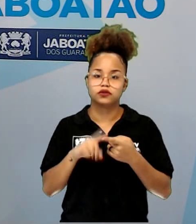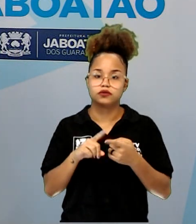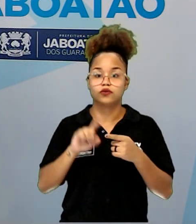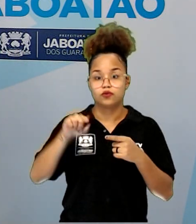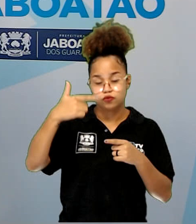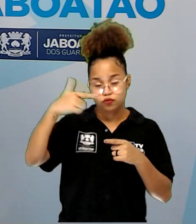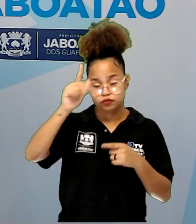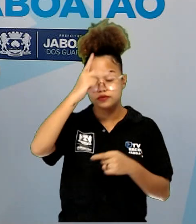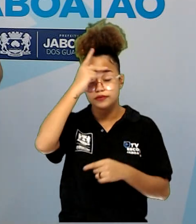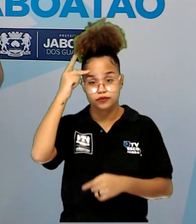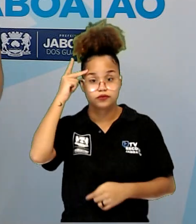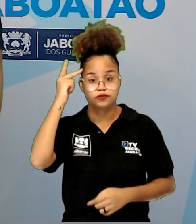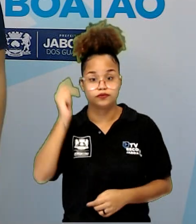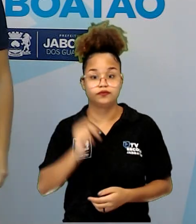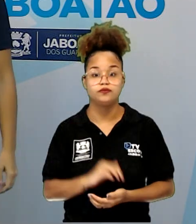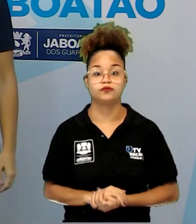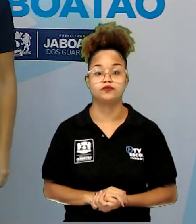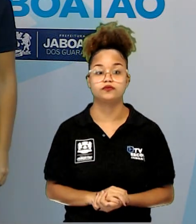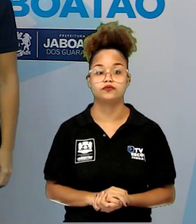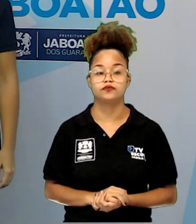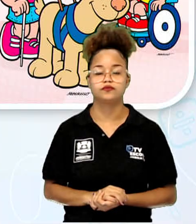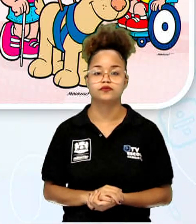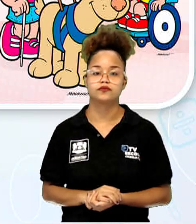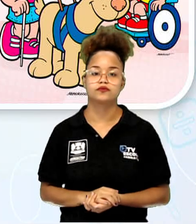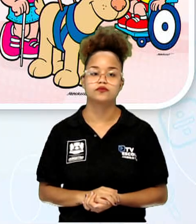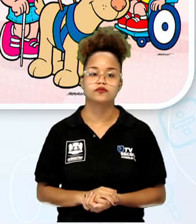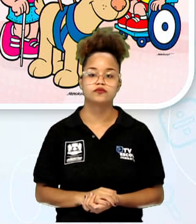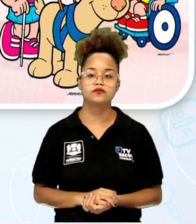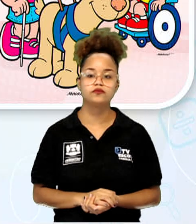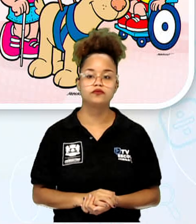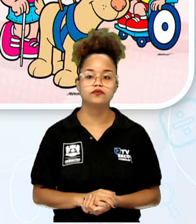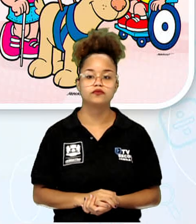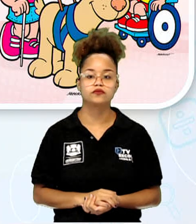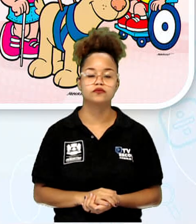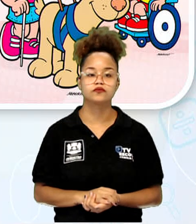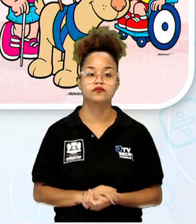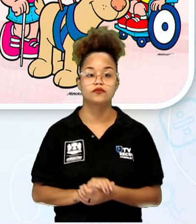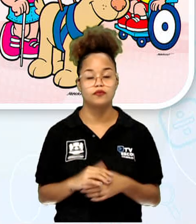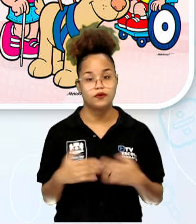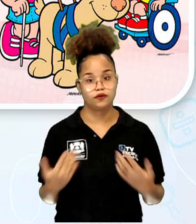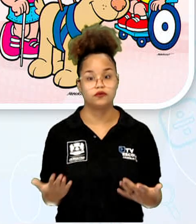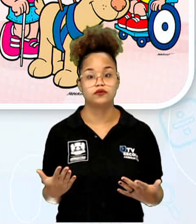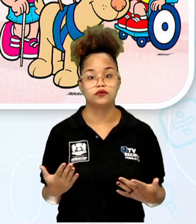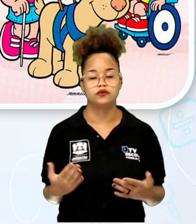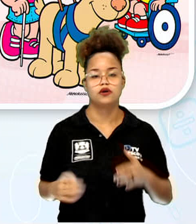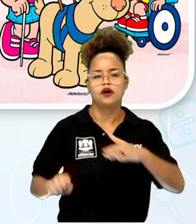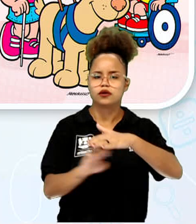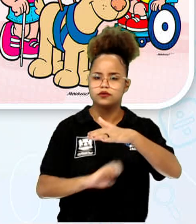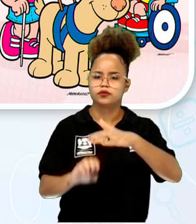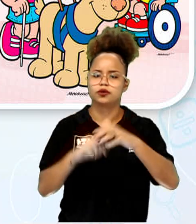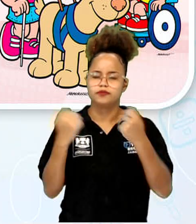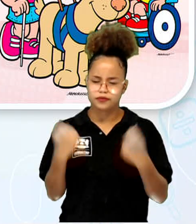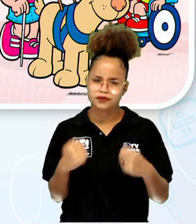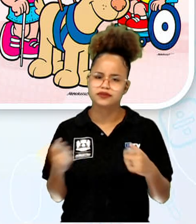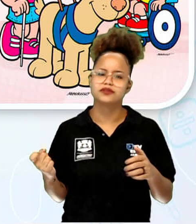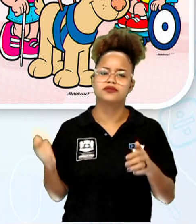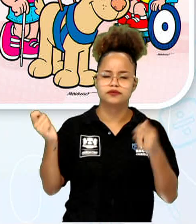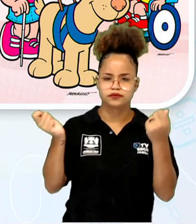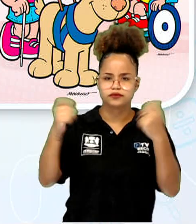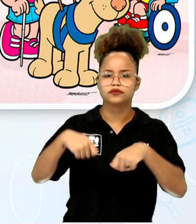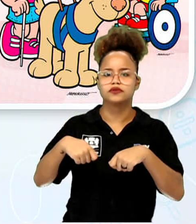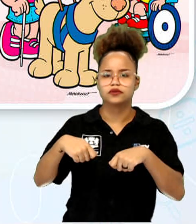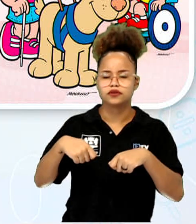demais pessoas. Tudo bem até aí? Então, as empresas elas devem disponibilizar